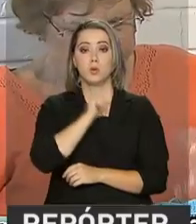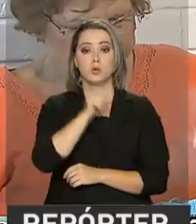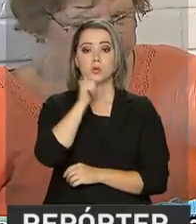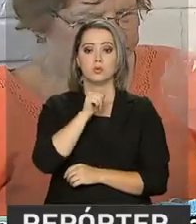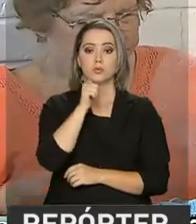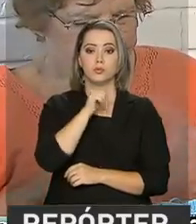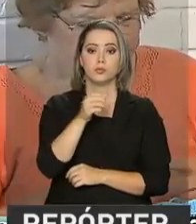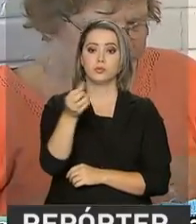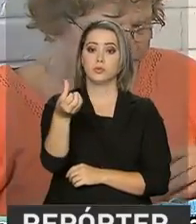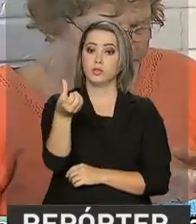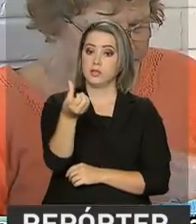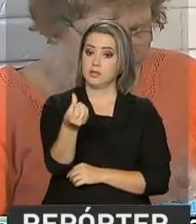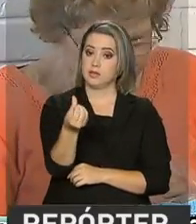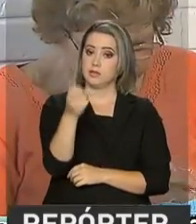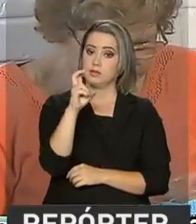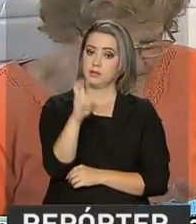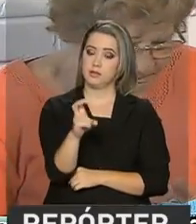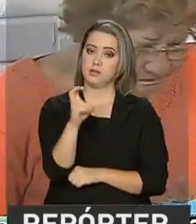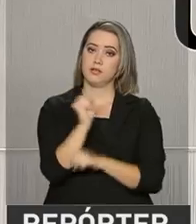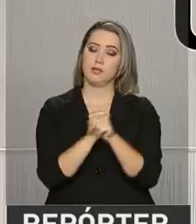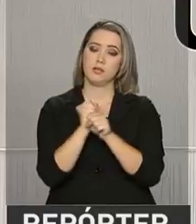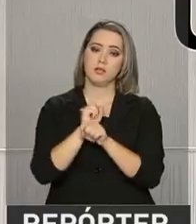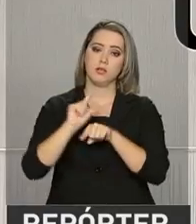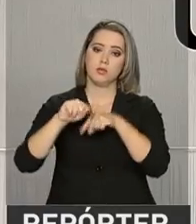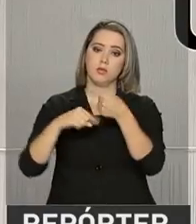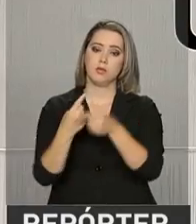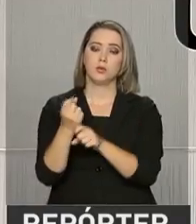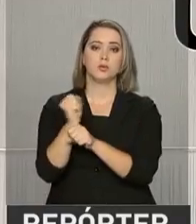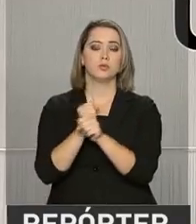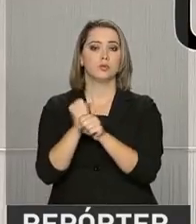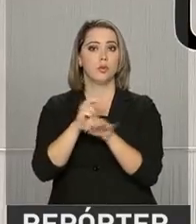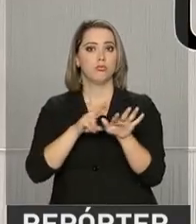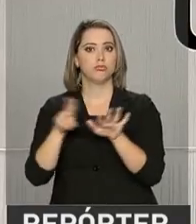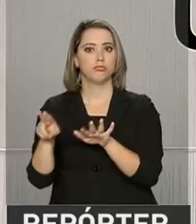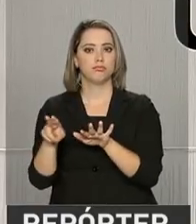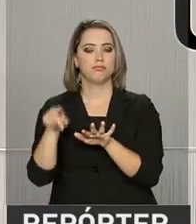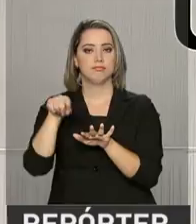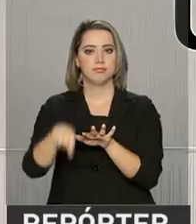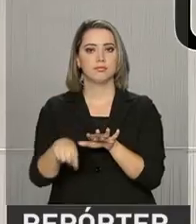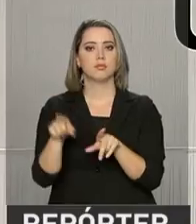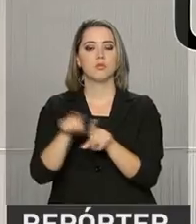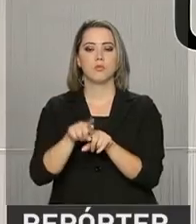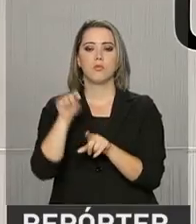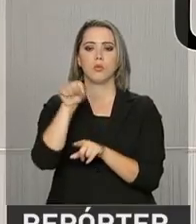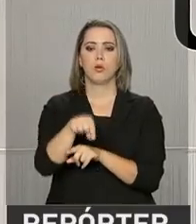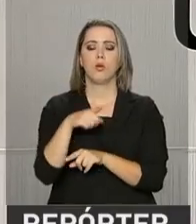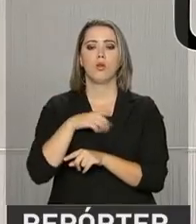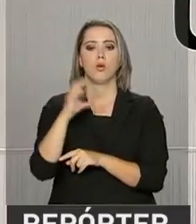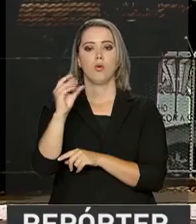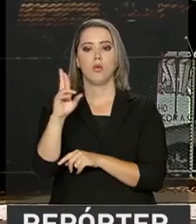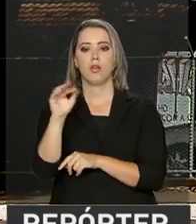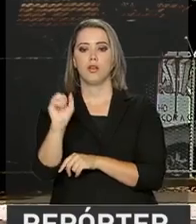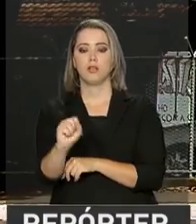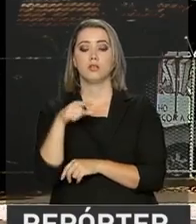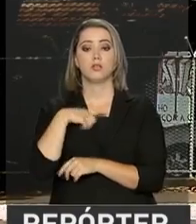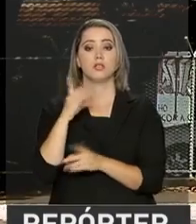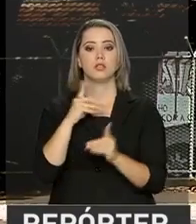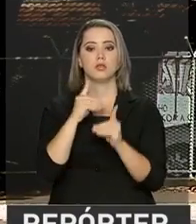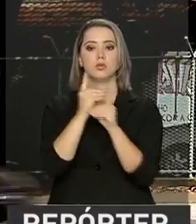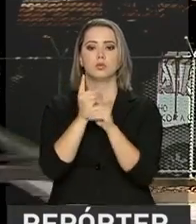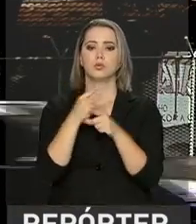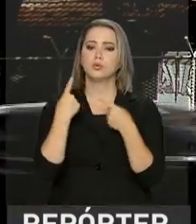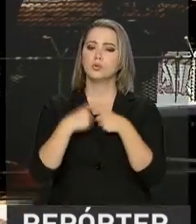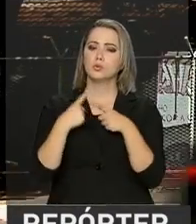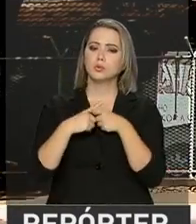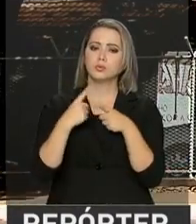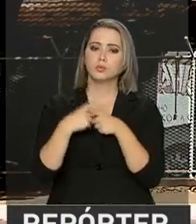fazer 65 anos na semana que vem no centro de referência e assistência social cras ela encontrou um motivo